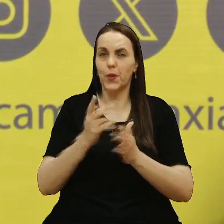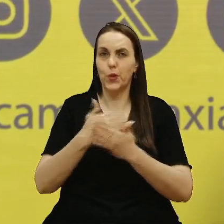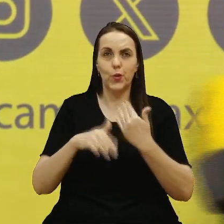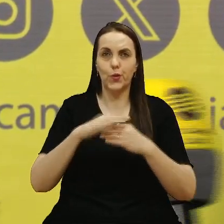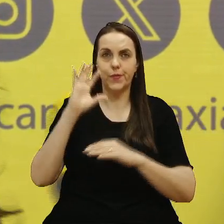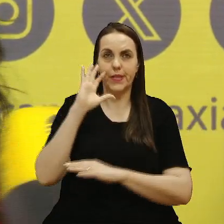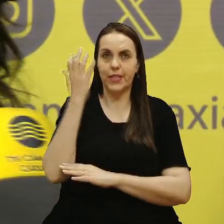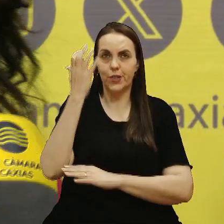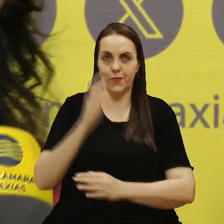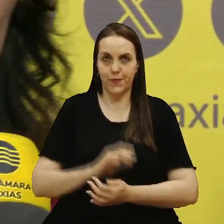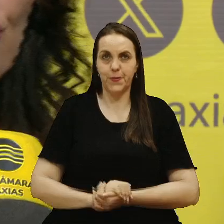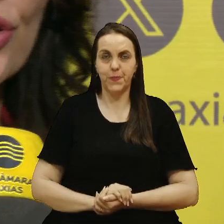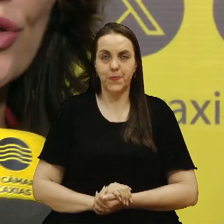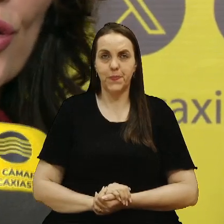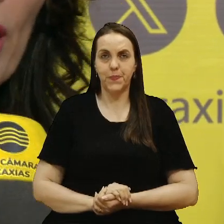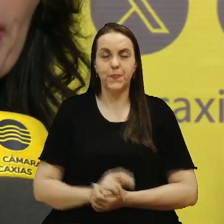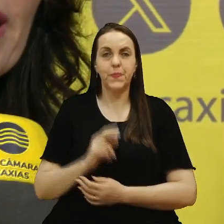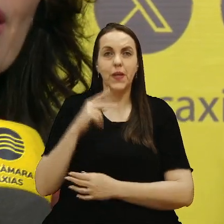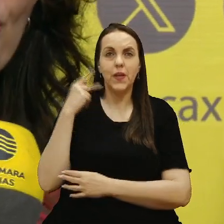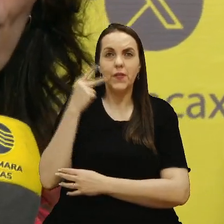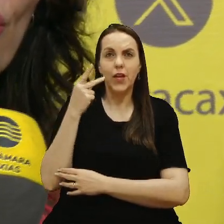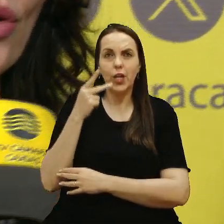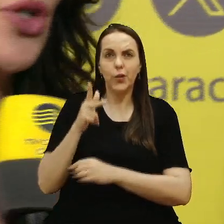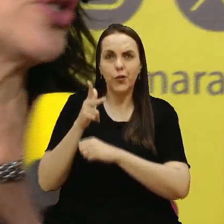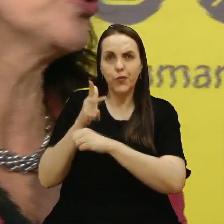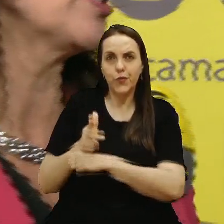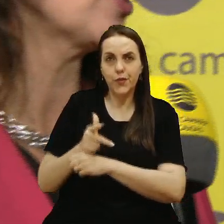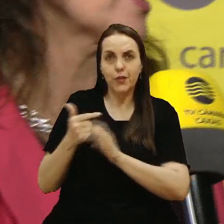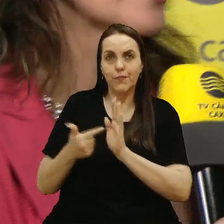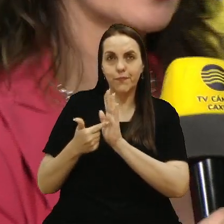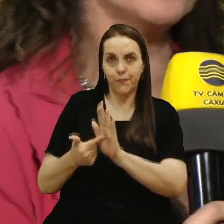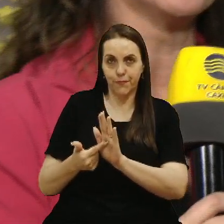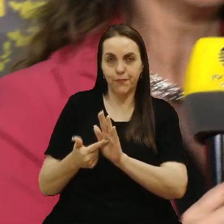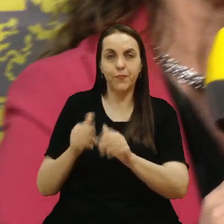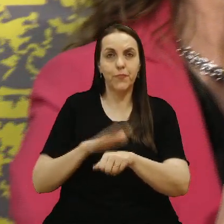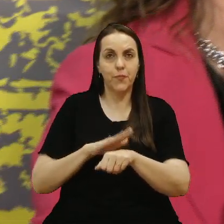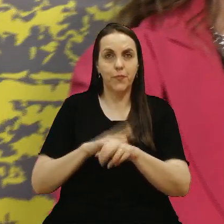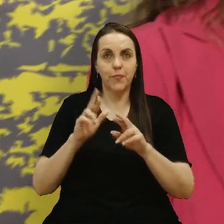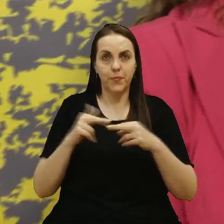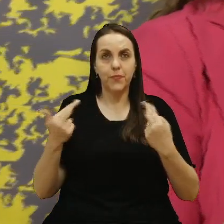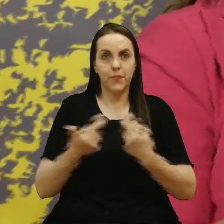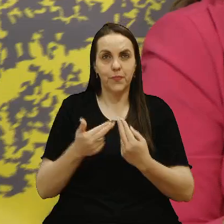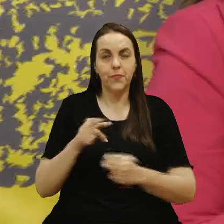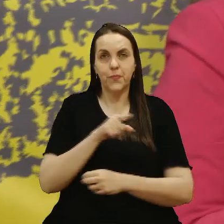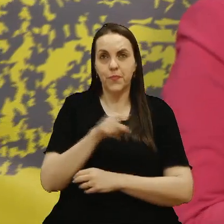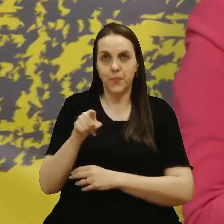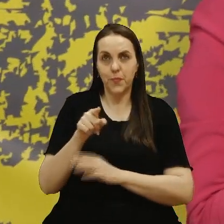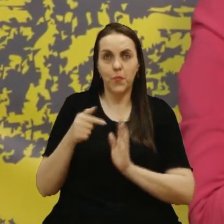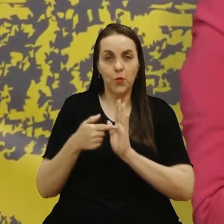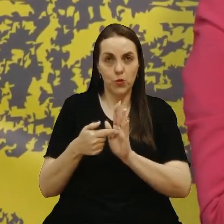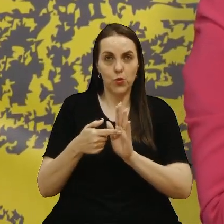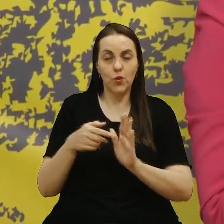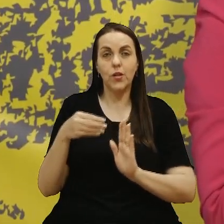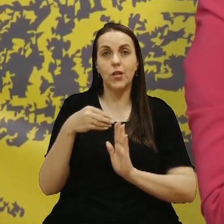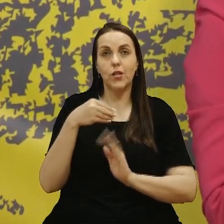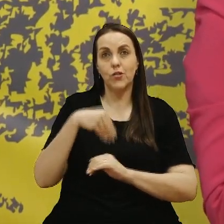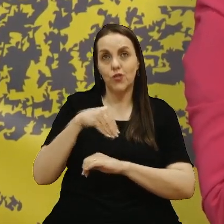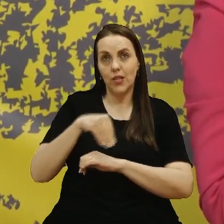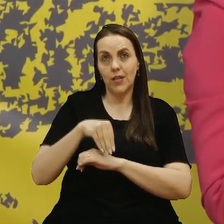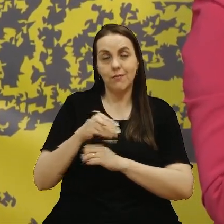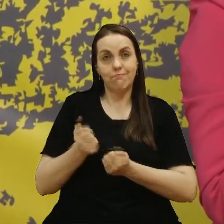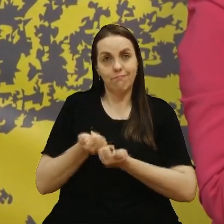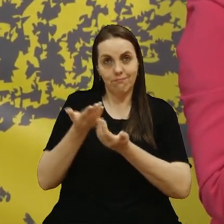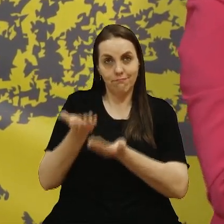resolvido. Vereador, no vídeo que o senhor apresentou hoje durante a sessão, o senhor mostrou essas indicações que foram entregues,